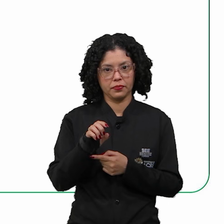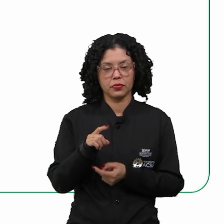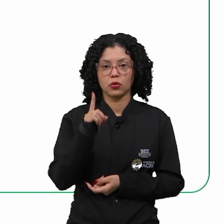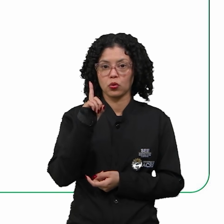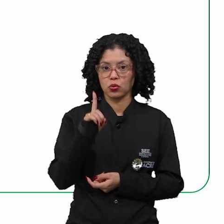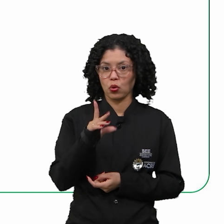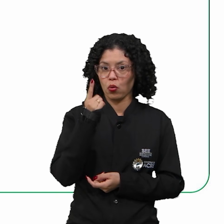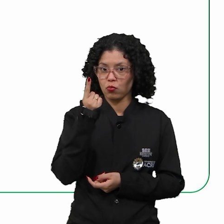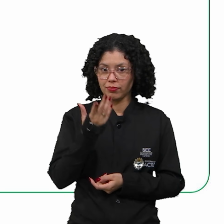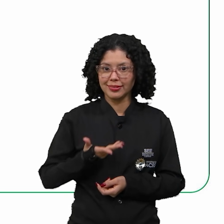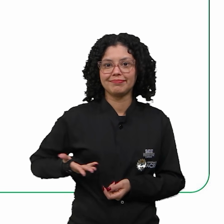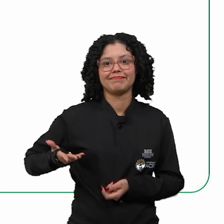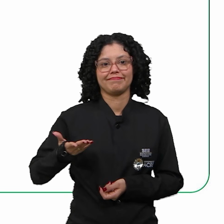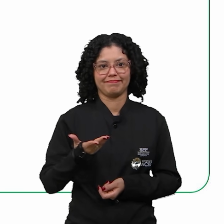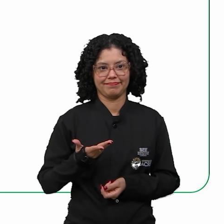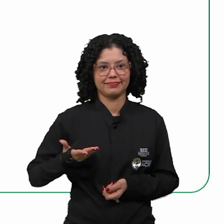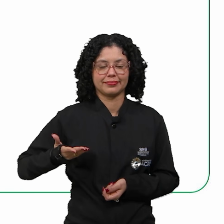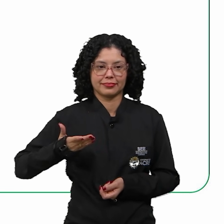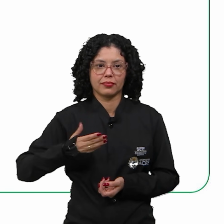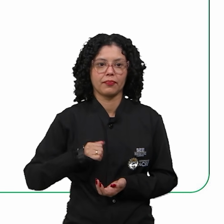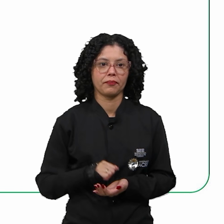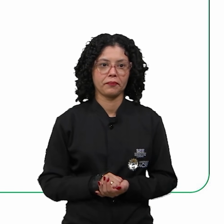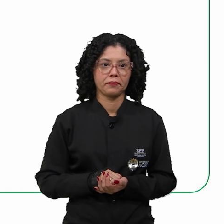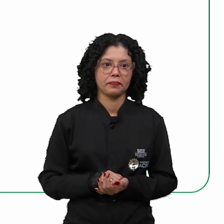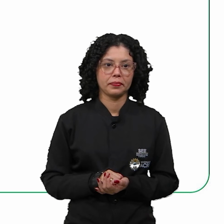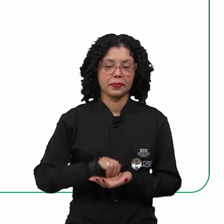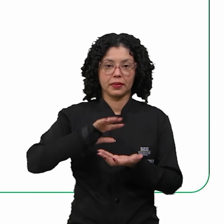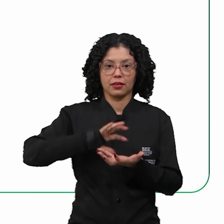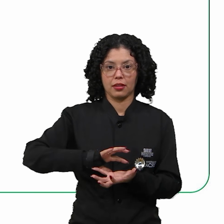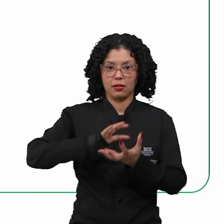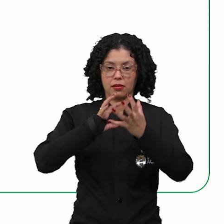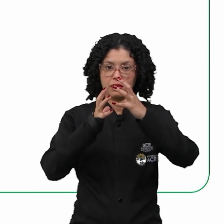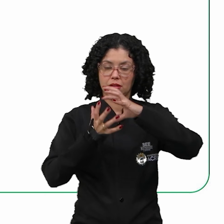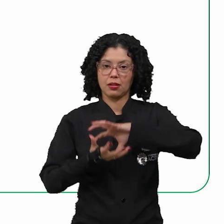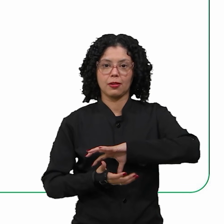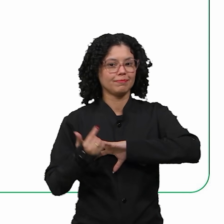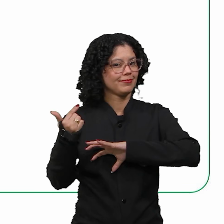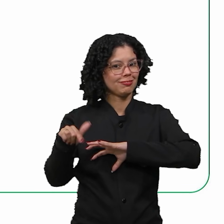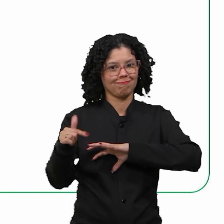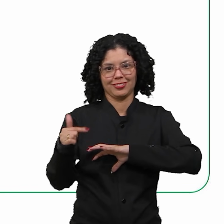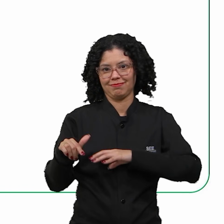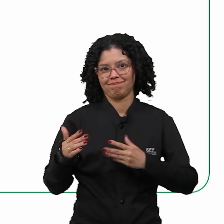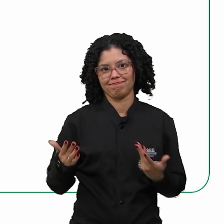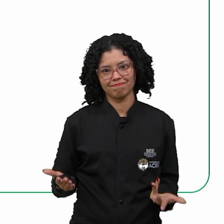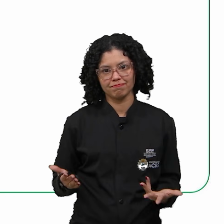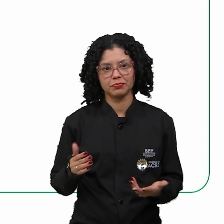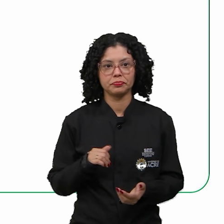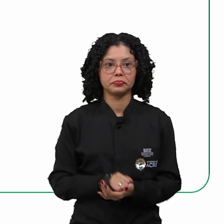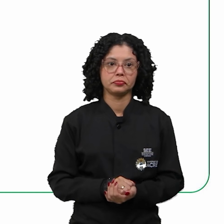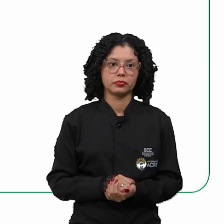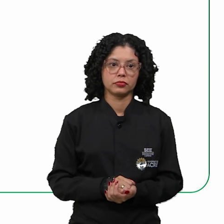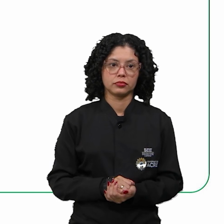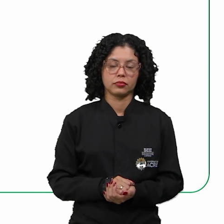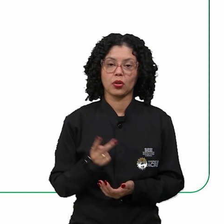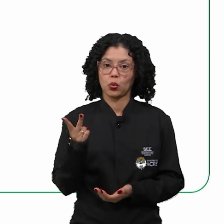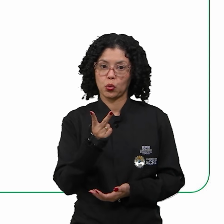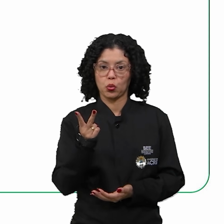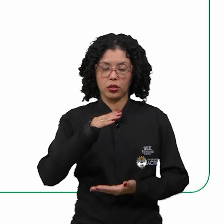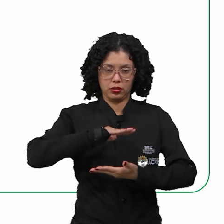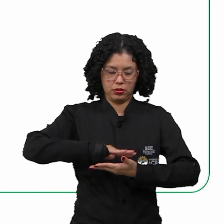só possui uma base. E a esfera nem base tem. O cilindro possui